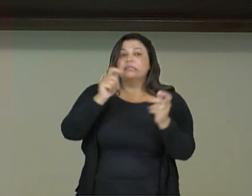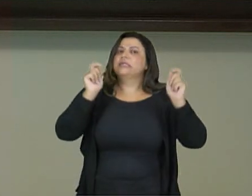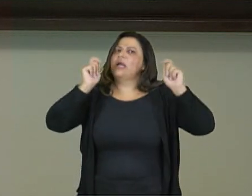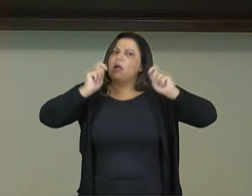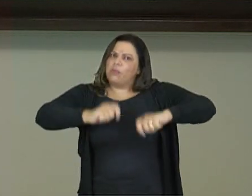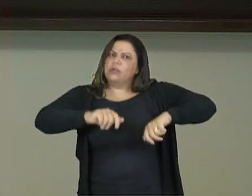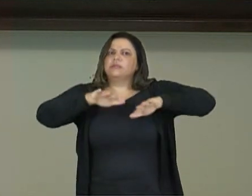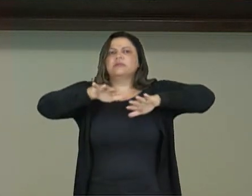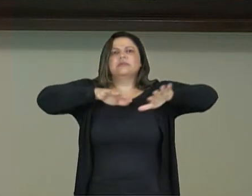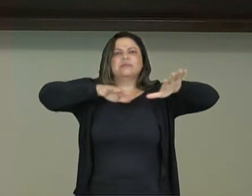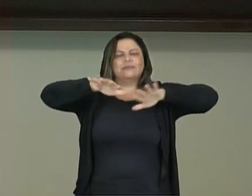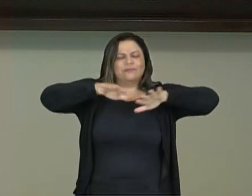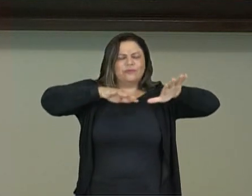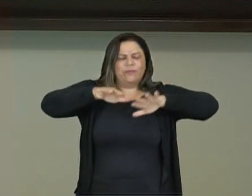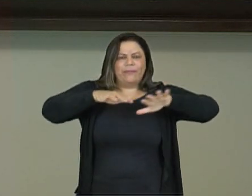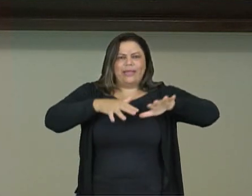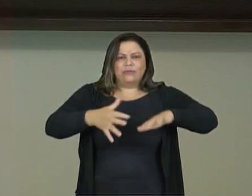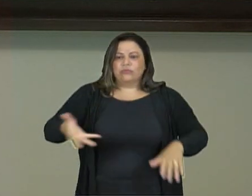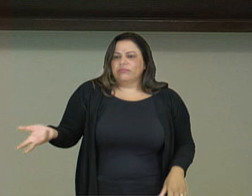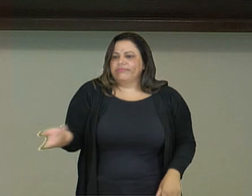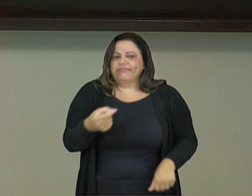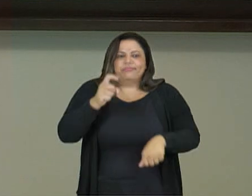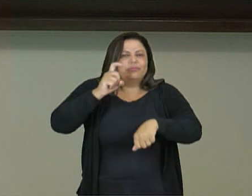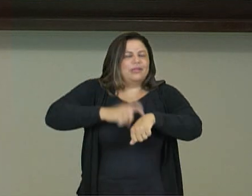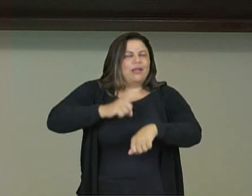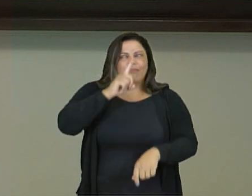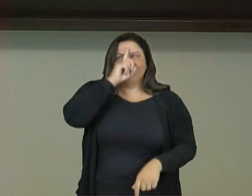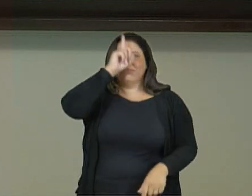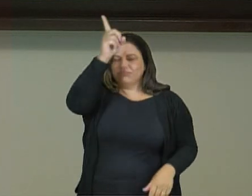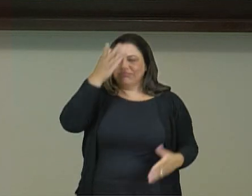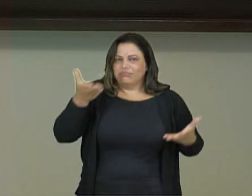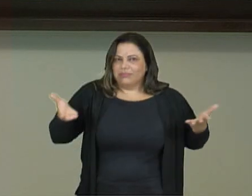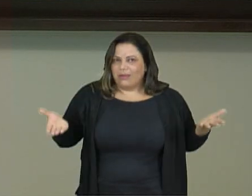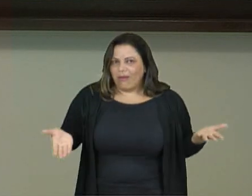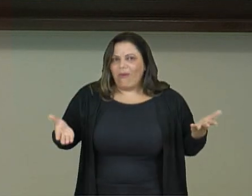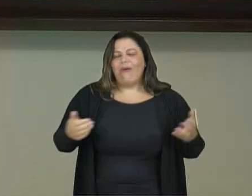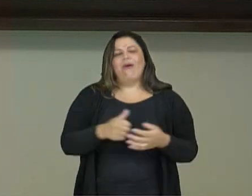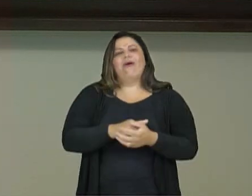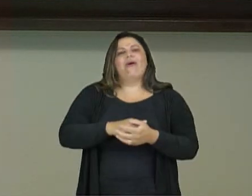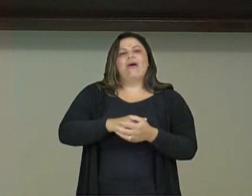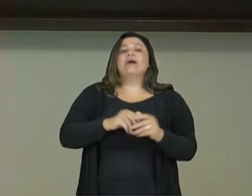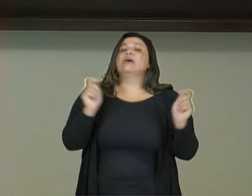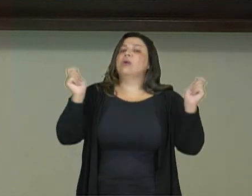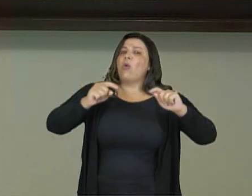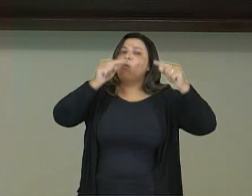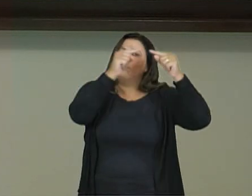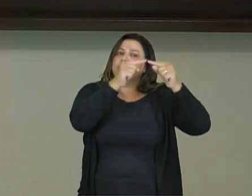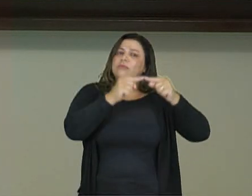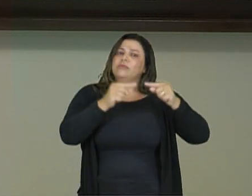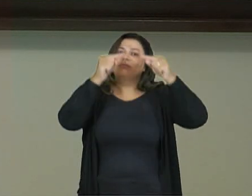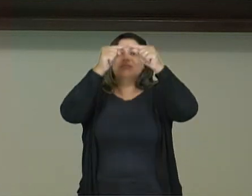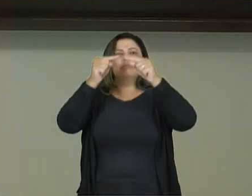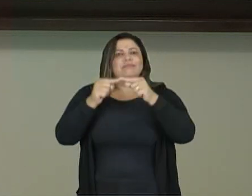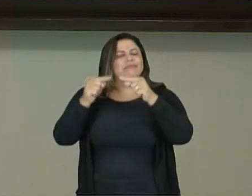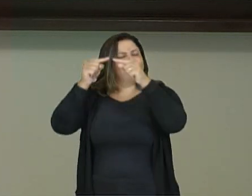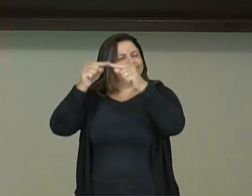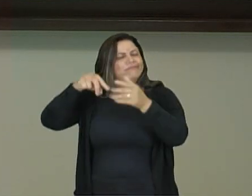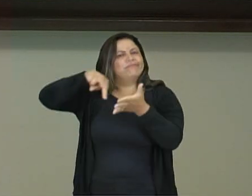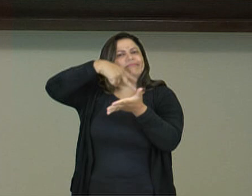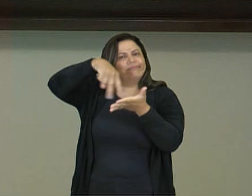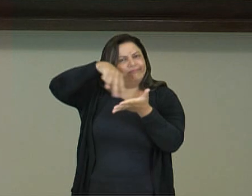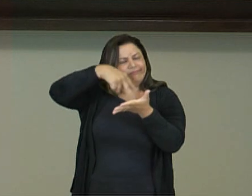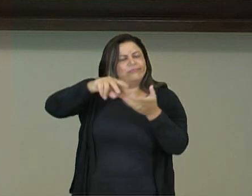de movimentos improvisados ou através de uma coreografia pré-determinada. Eu também posso fazer